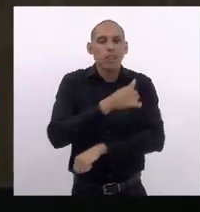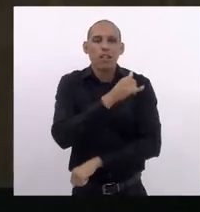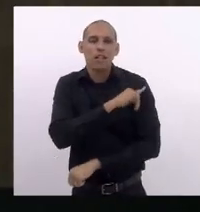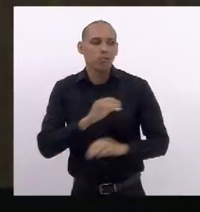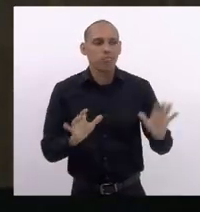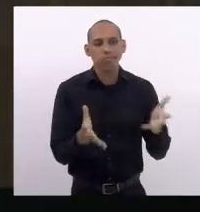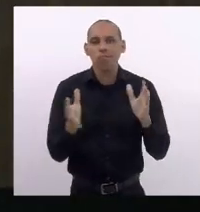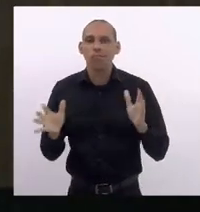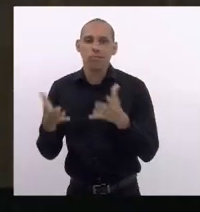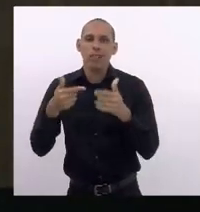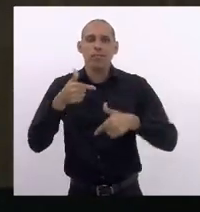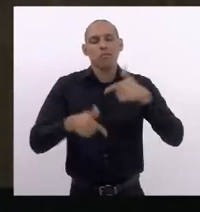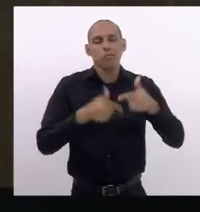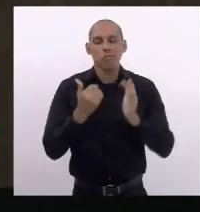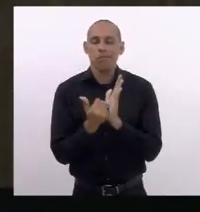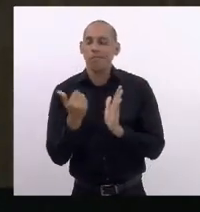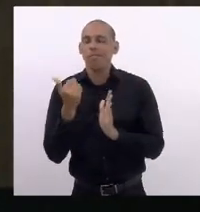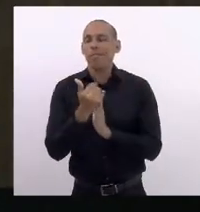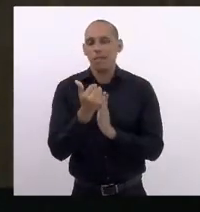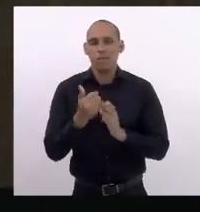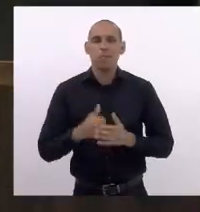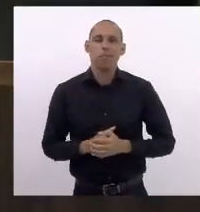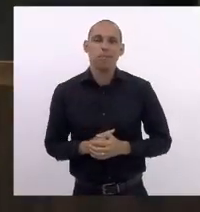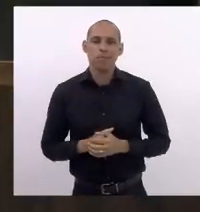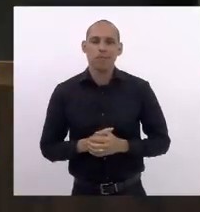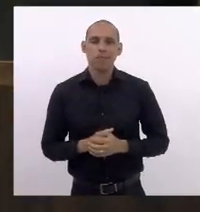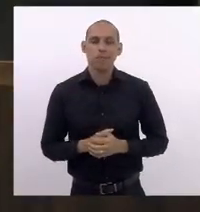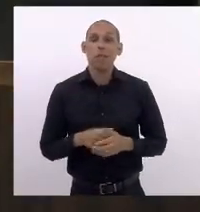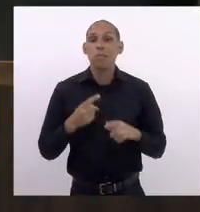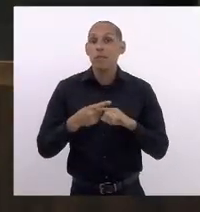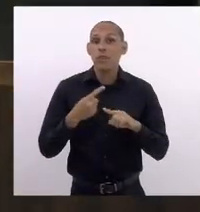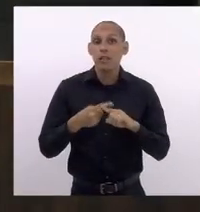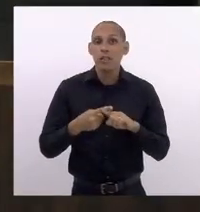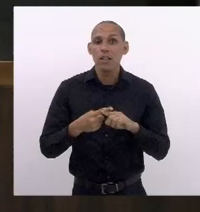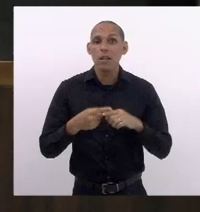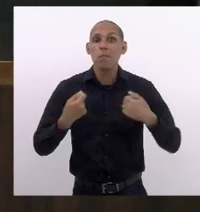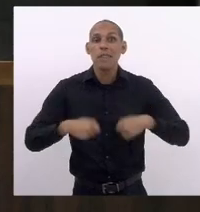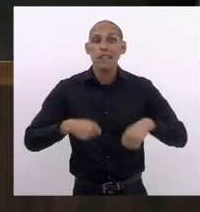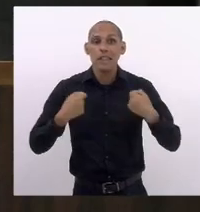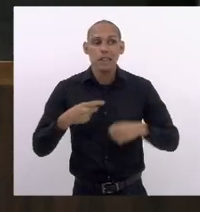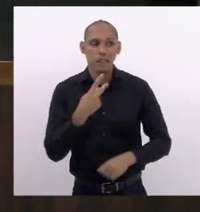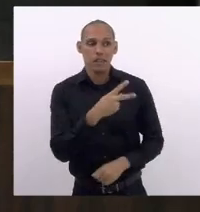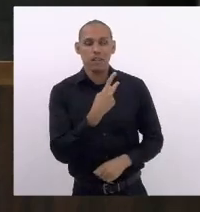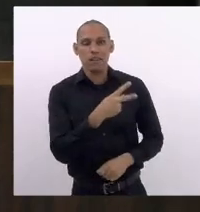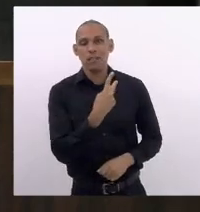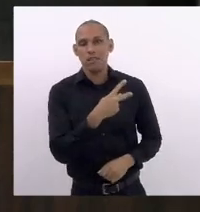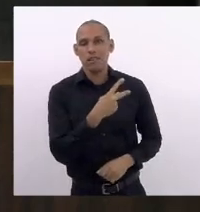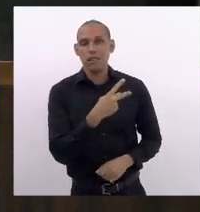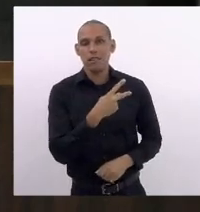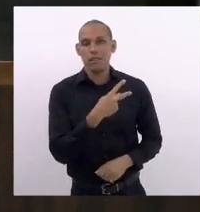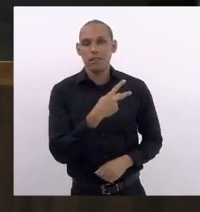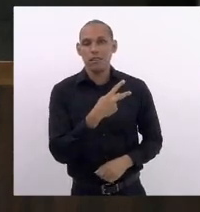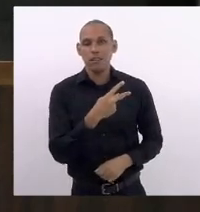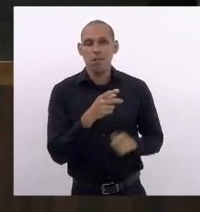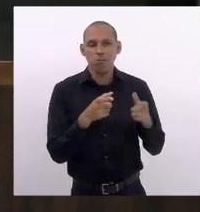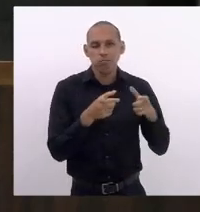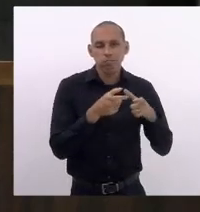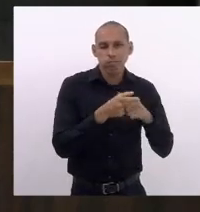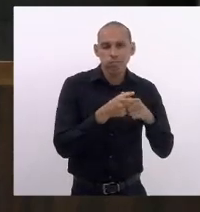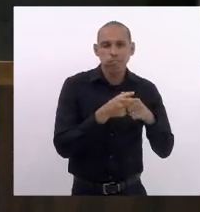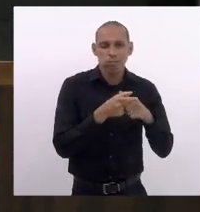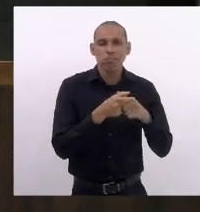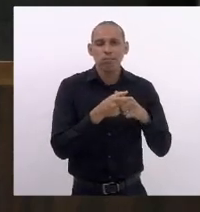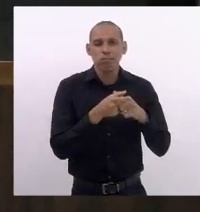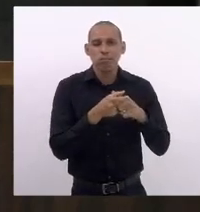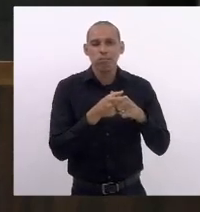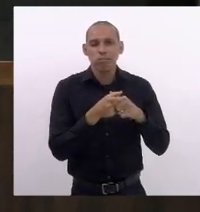mais emprego, mais trabalho, mais renda para a população. Mesmo porque a demanda do pequeno e médio... do